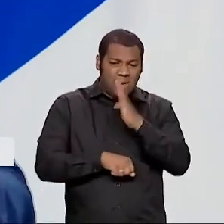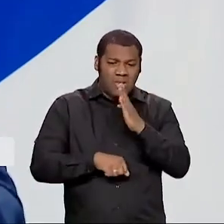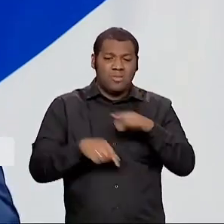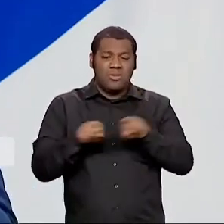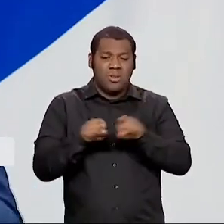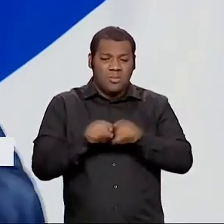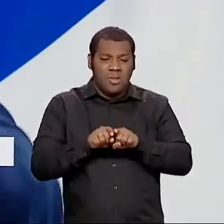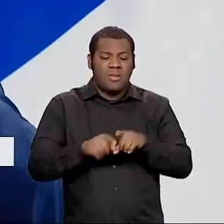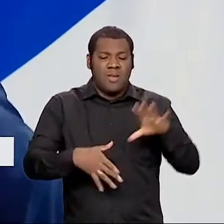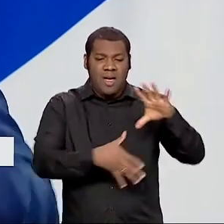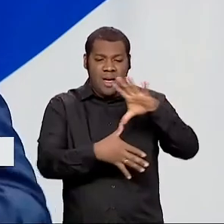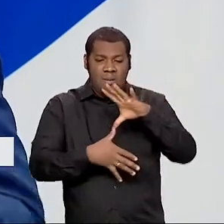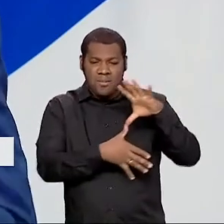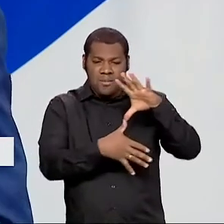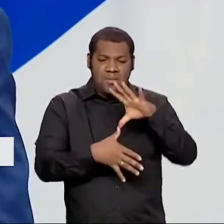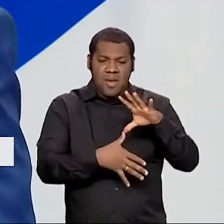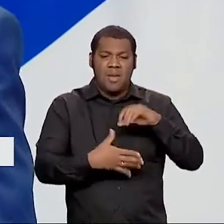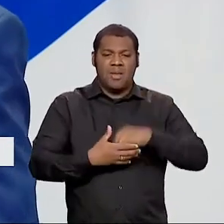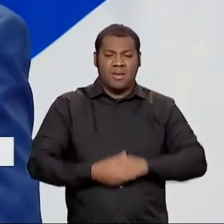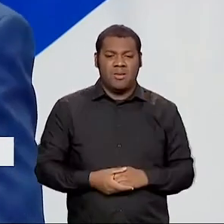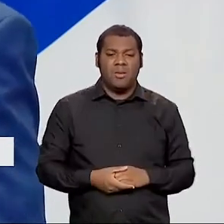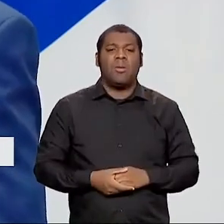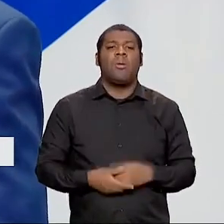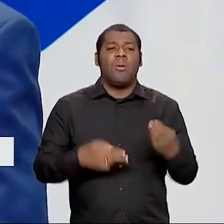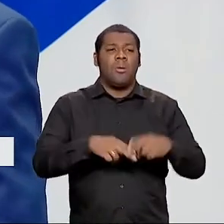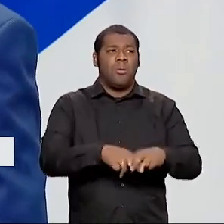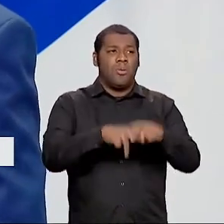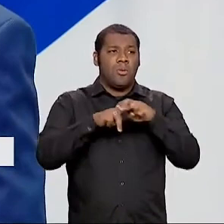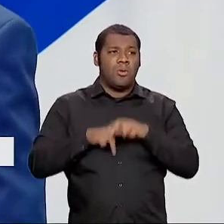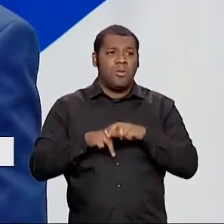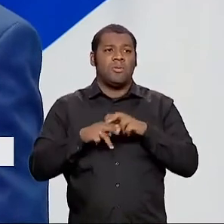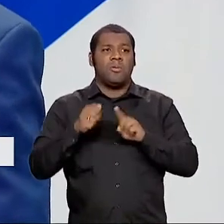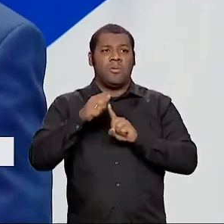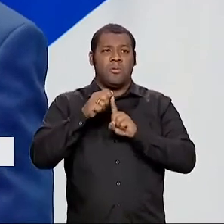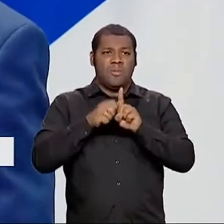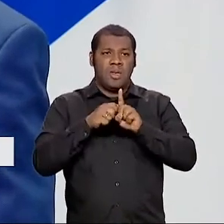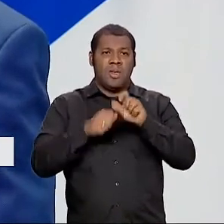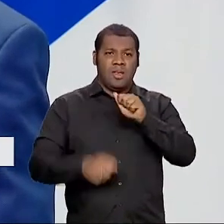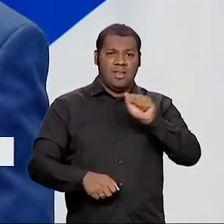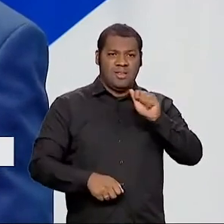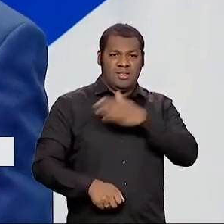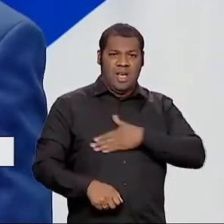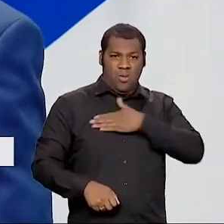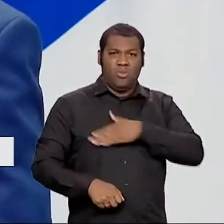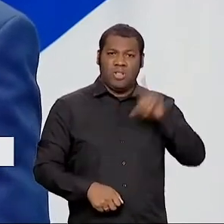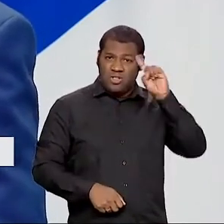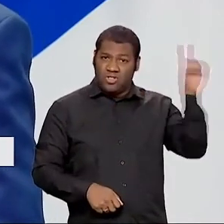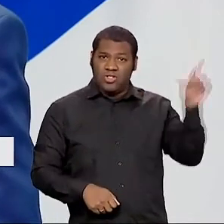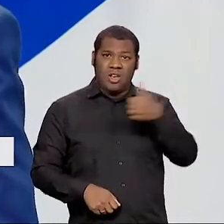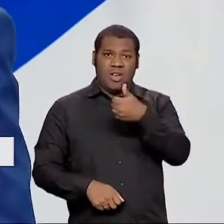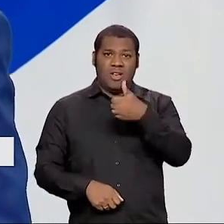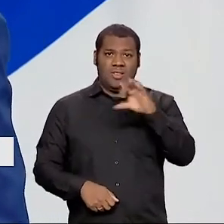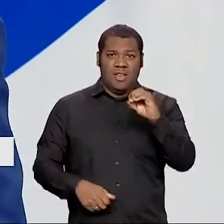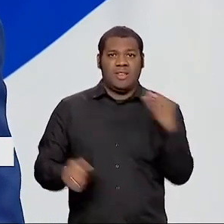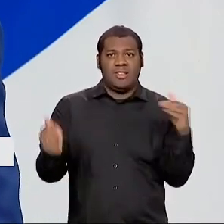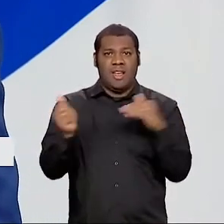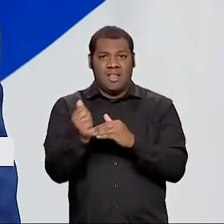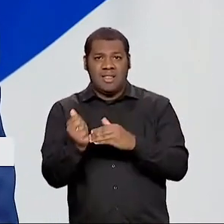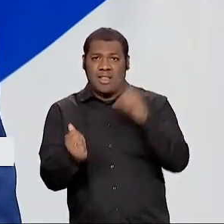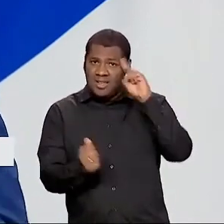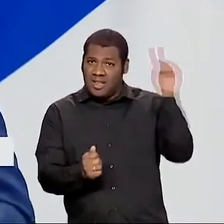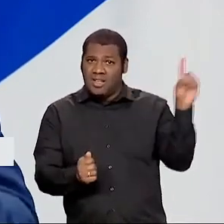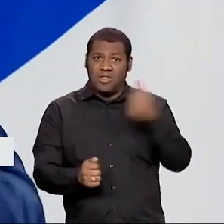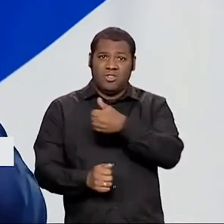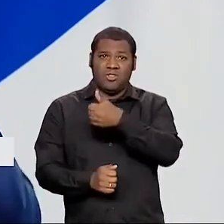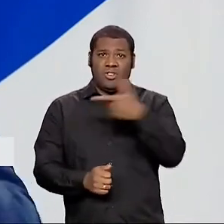montante muito especial. Por isso, o encontro em agosto, dia de 10 a 12 de agosto, com todos os países da América